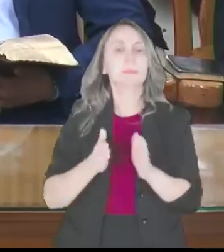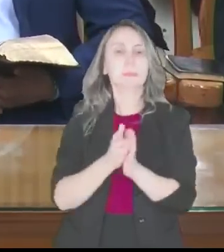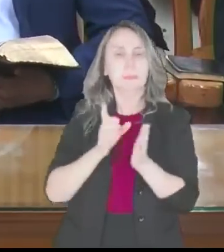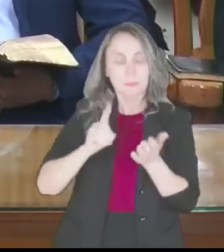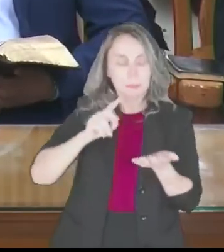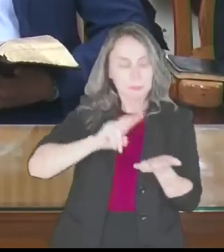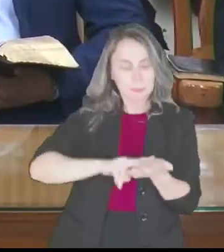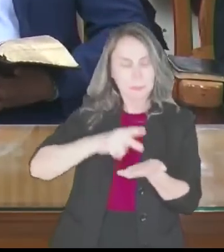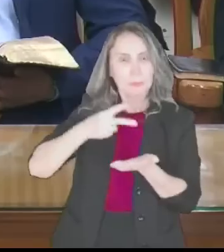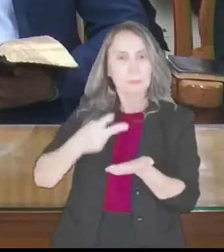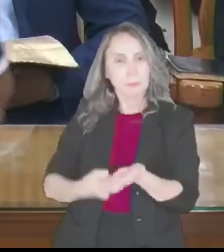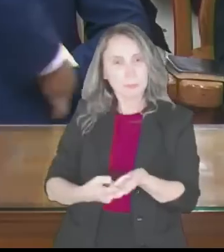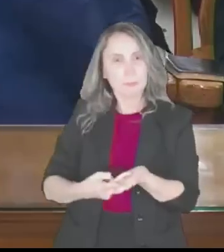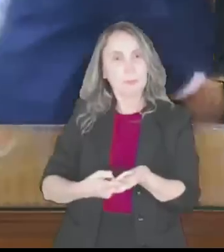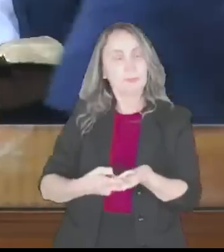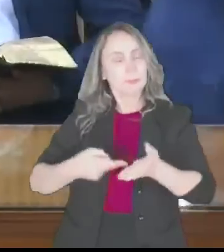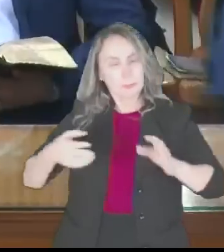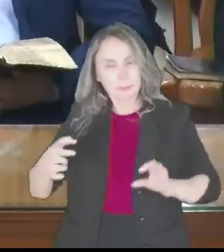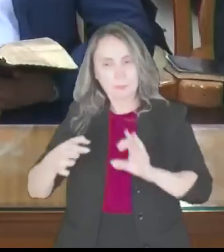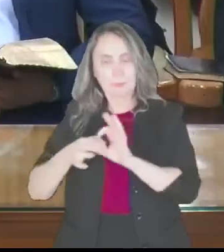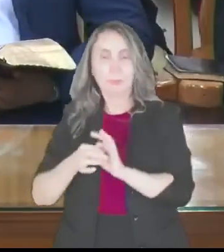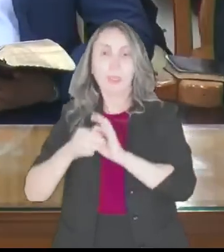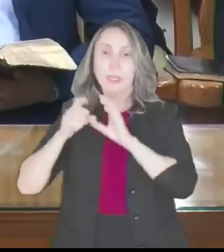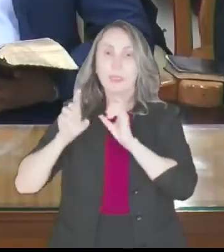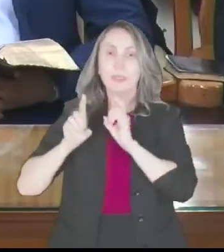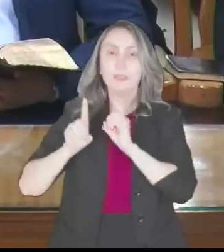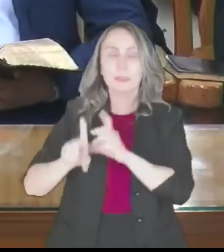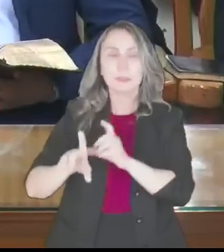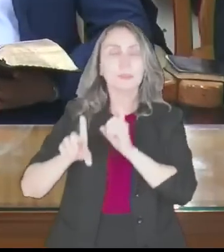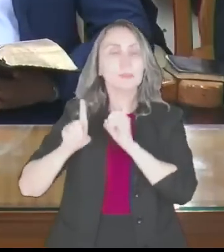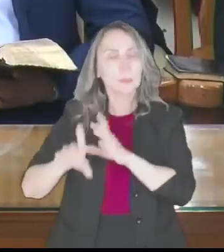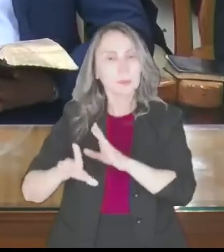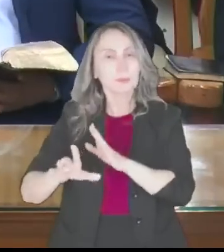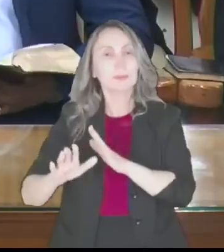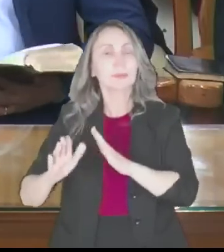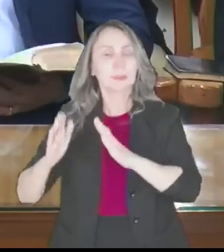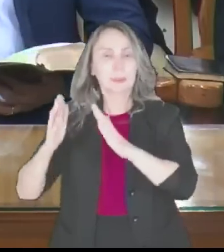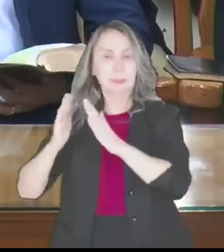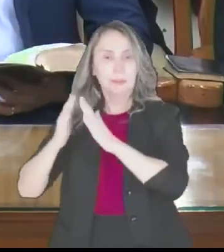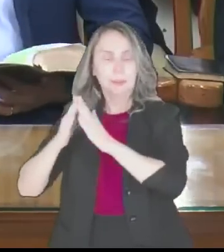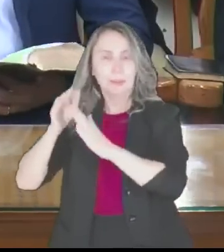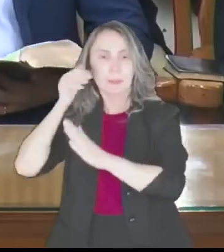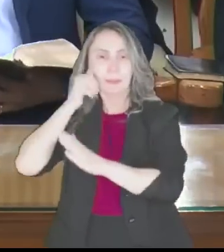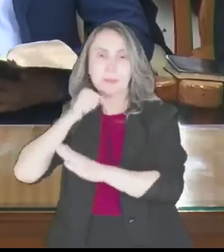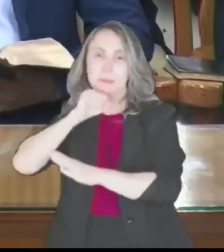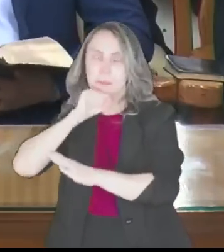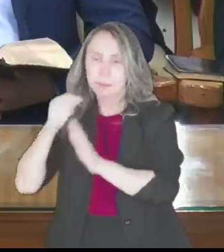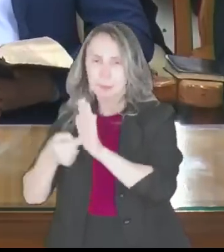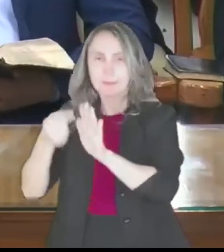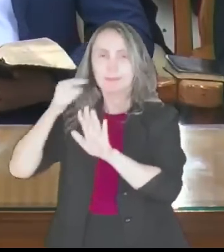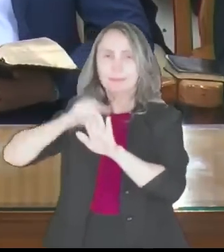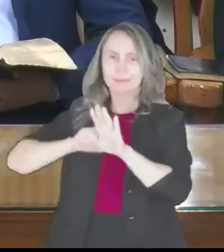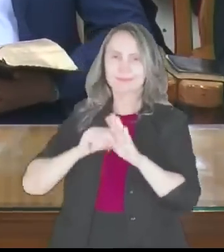com a doutrina da casa de quem? Da mãe.